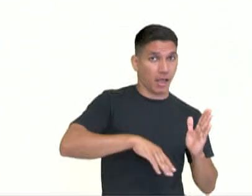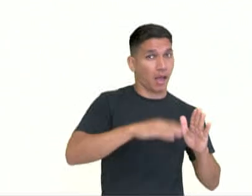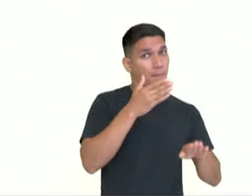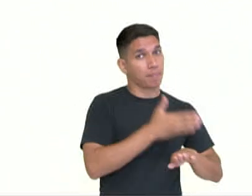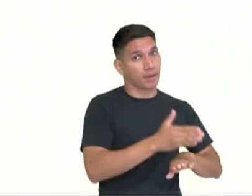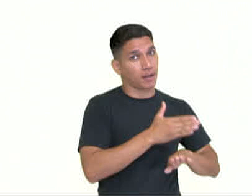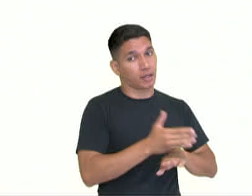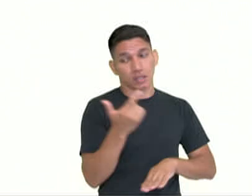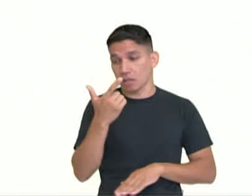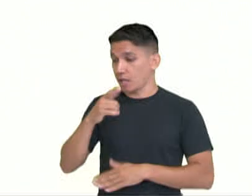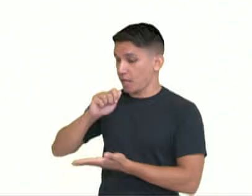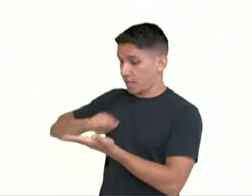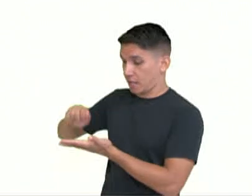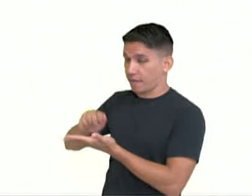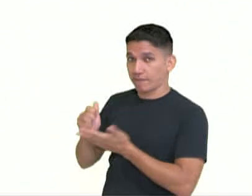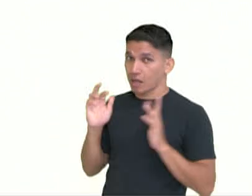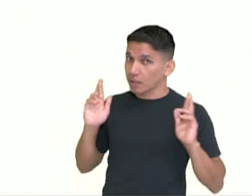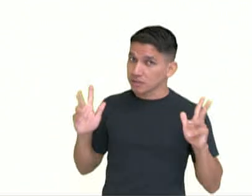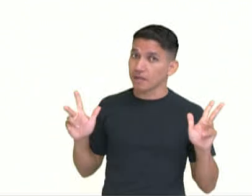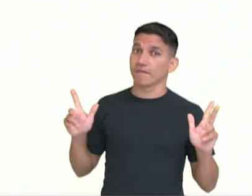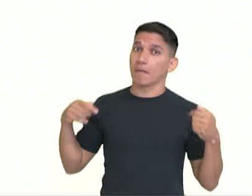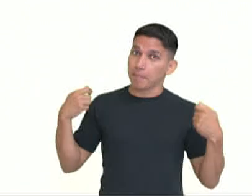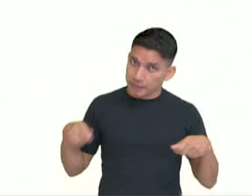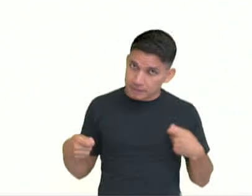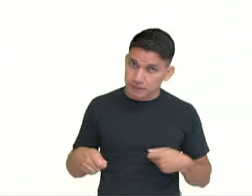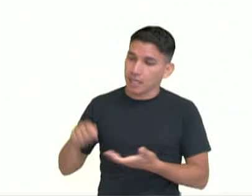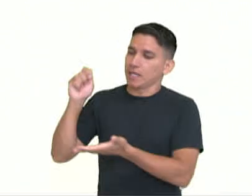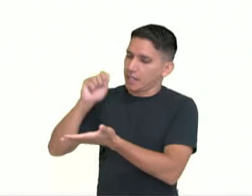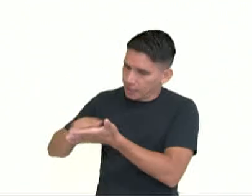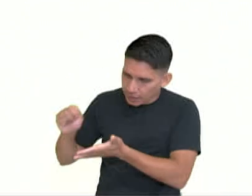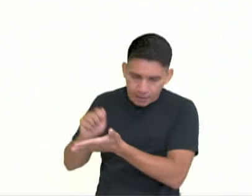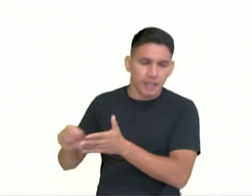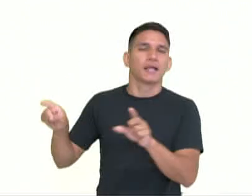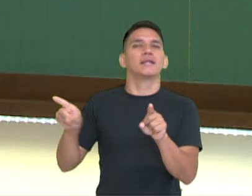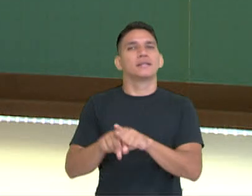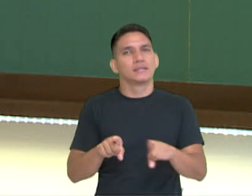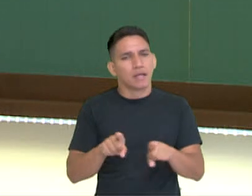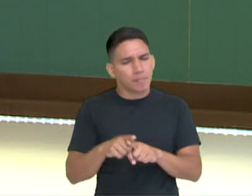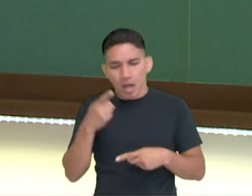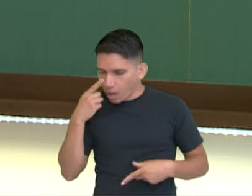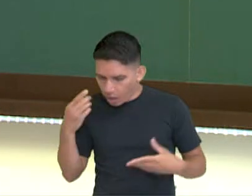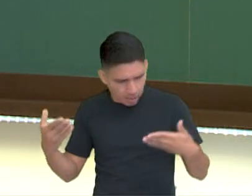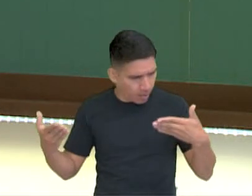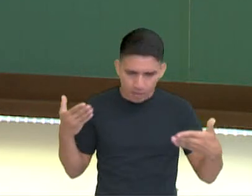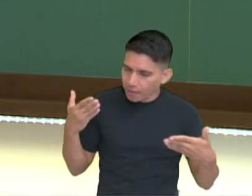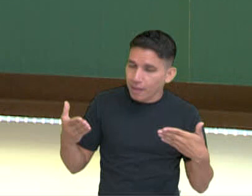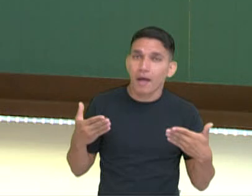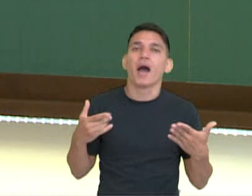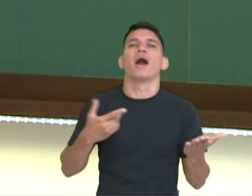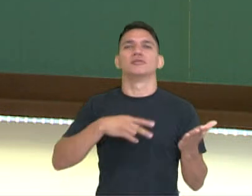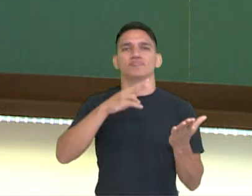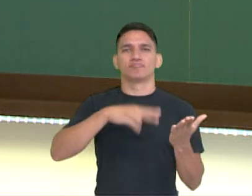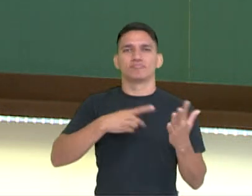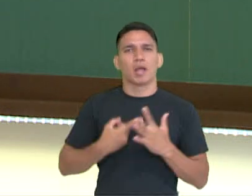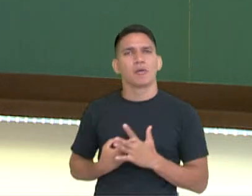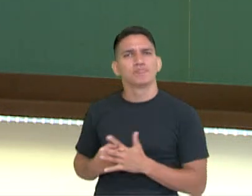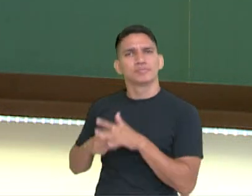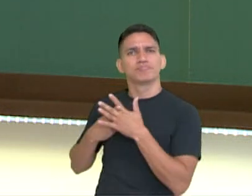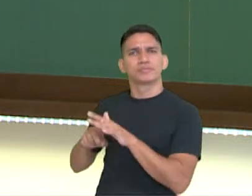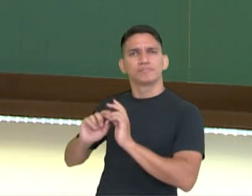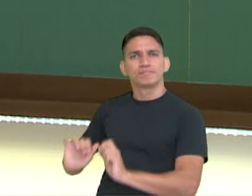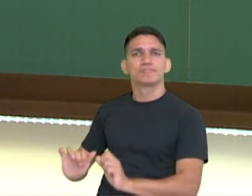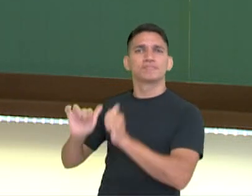é outra. Então, é sempre importante escrever e ter quem corrija essa sua escrita para que você melhore